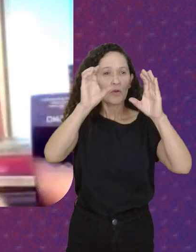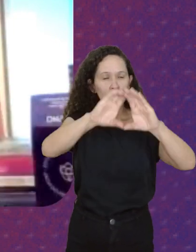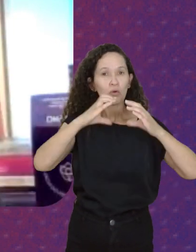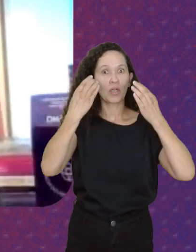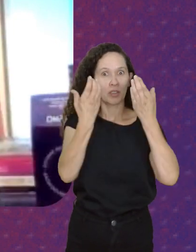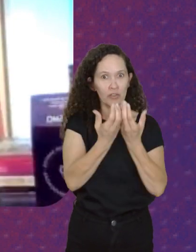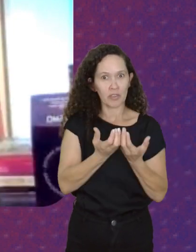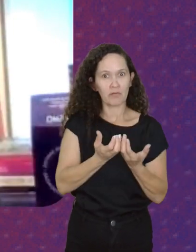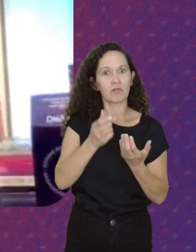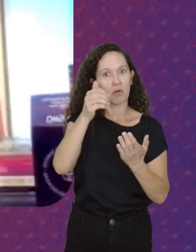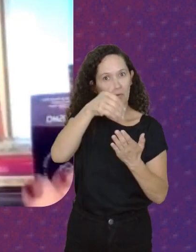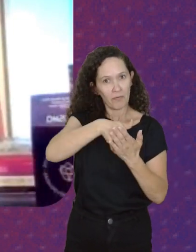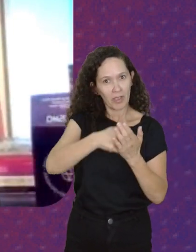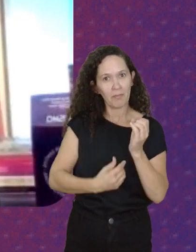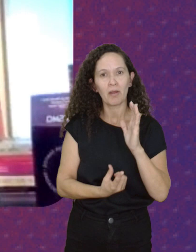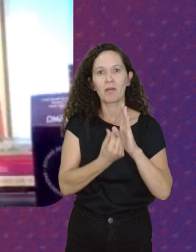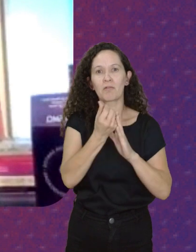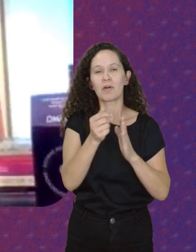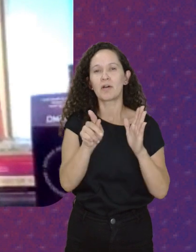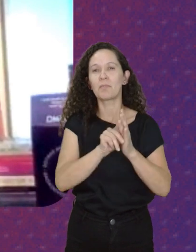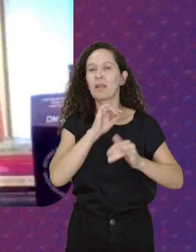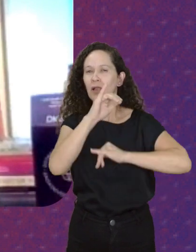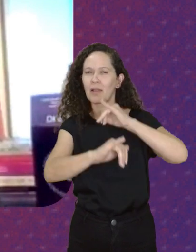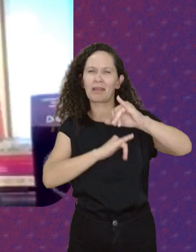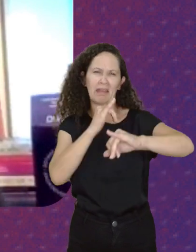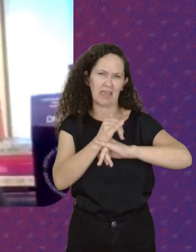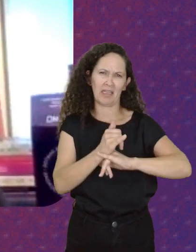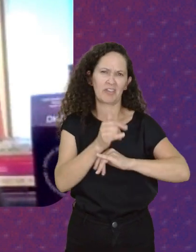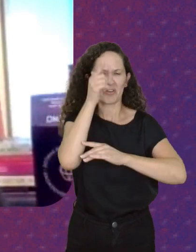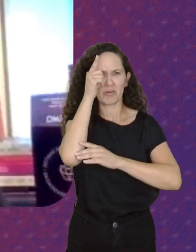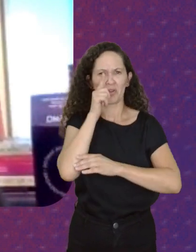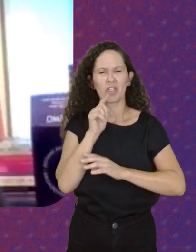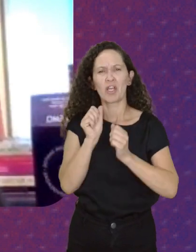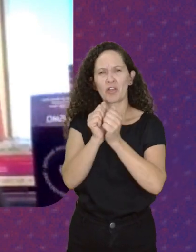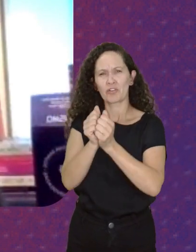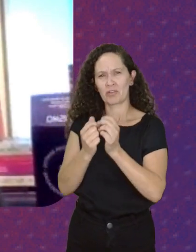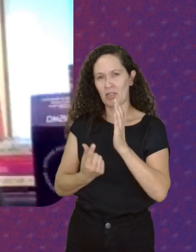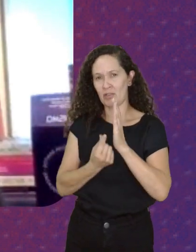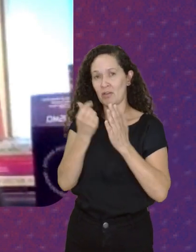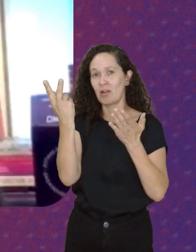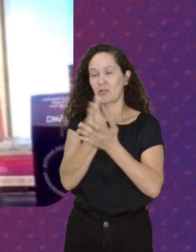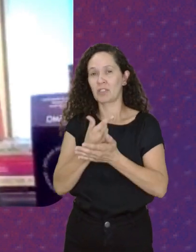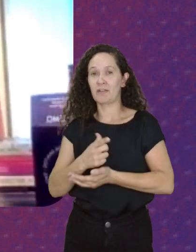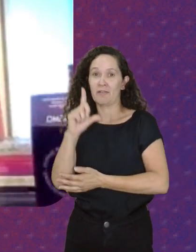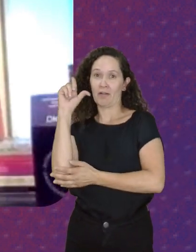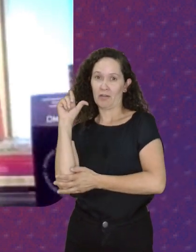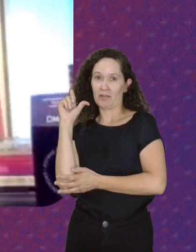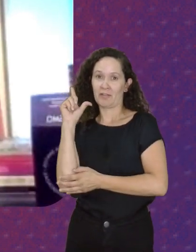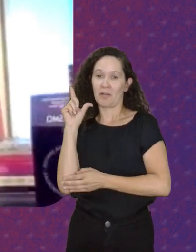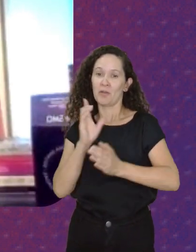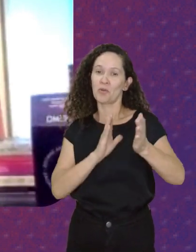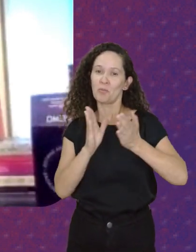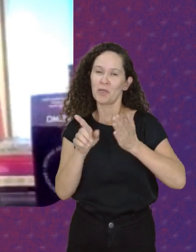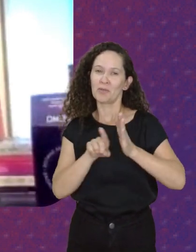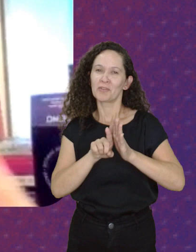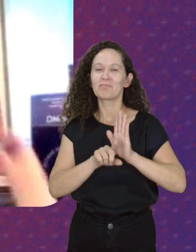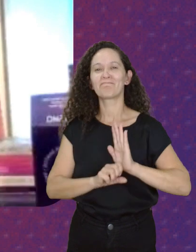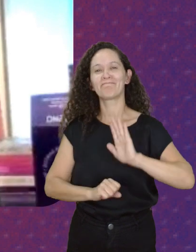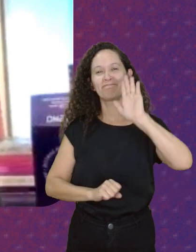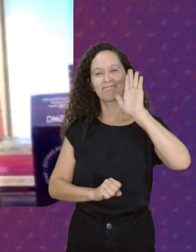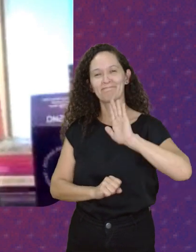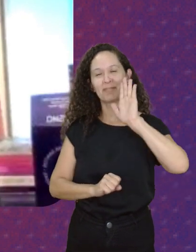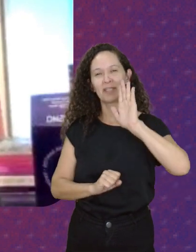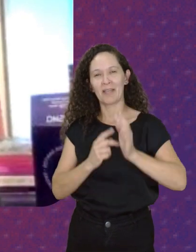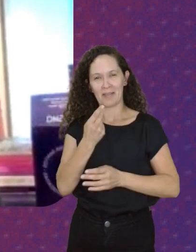essa arrecadação de recursos que é feita pela internet, inclusive, ela pode acontecer antes e durante a campanha. No período de